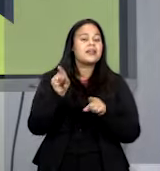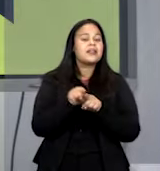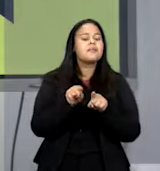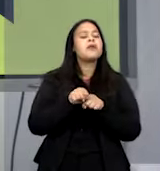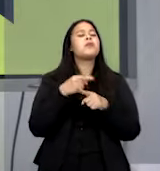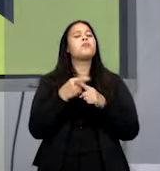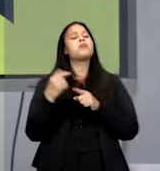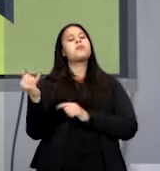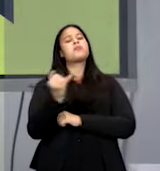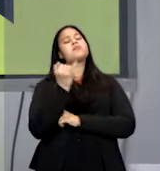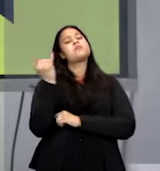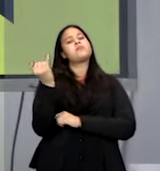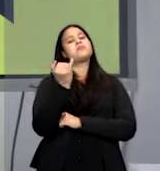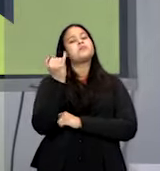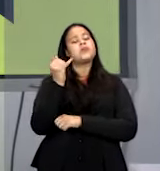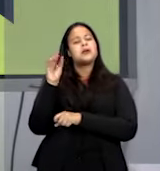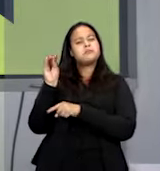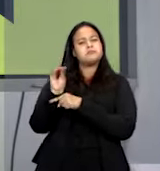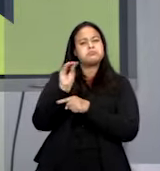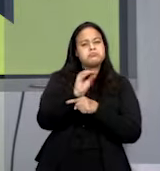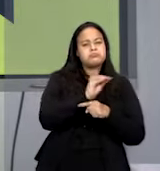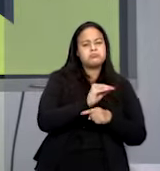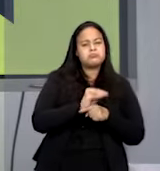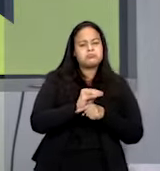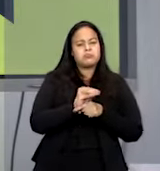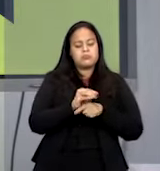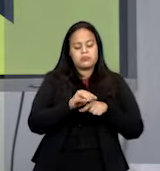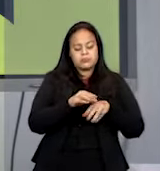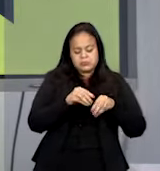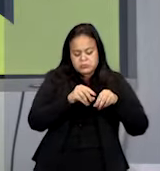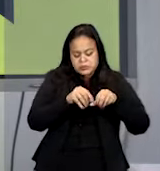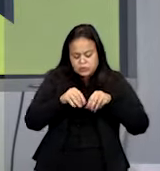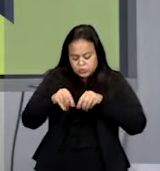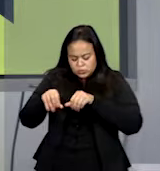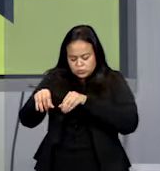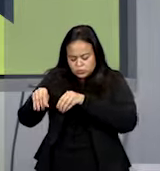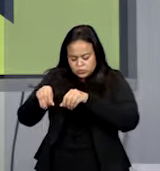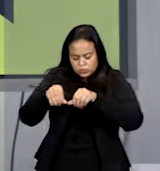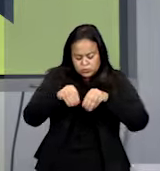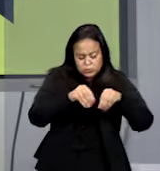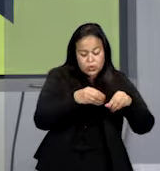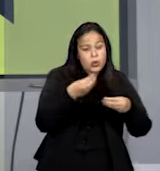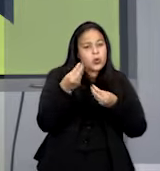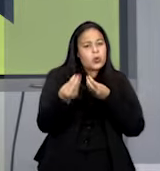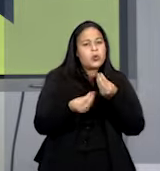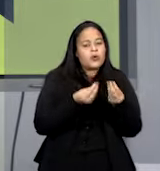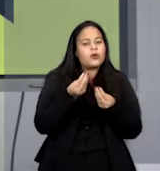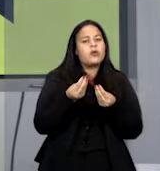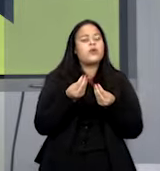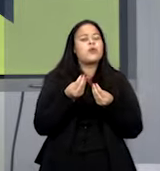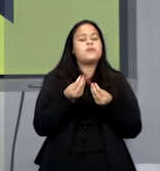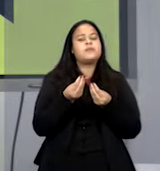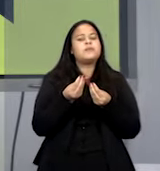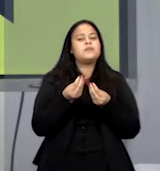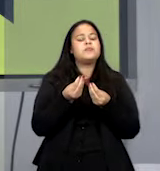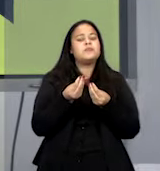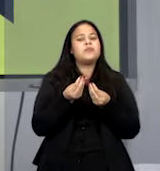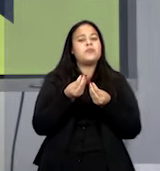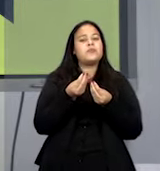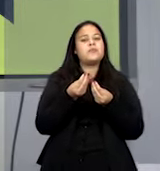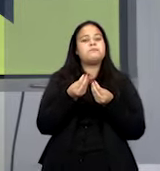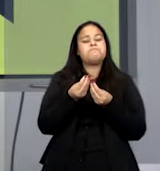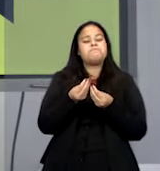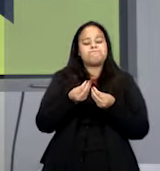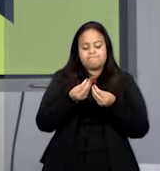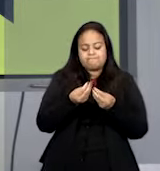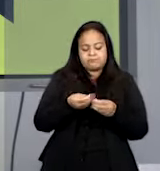é importante a conservação dessa cobertura vegetal, como que a gente pode, sem deixar de atender